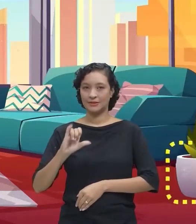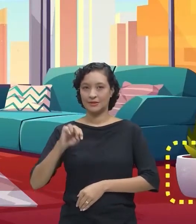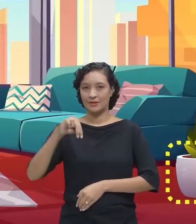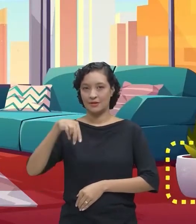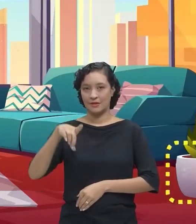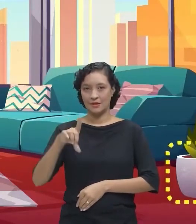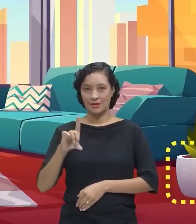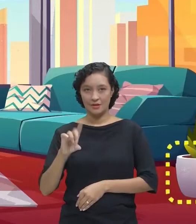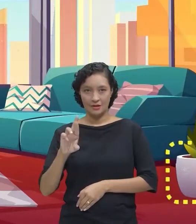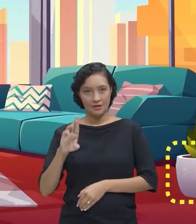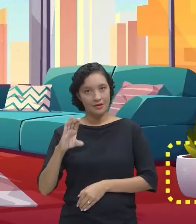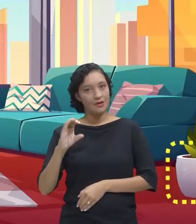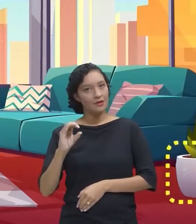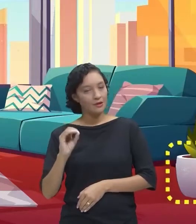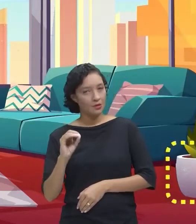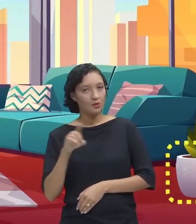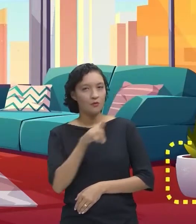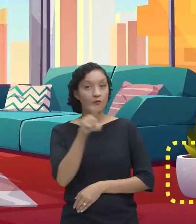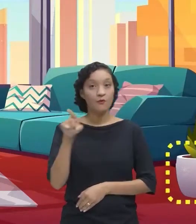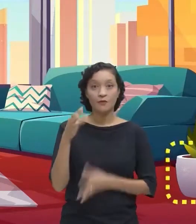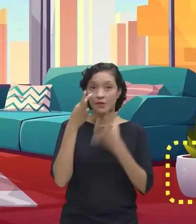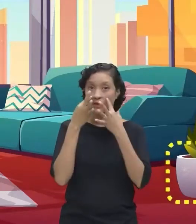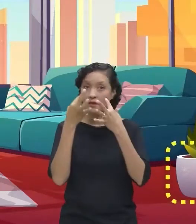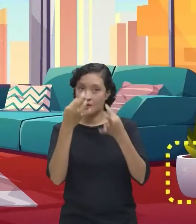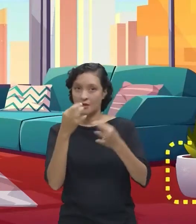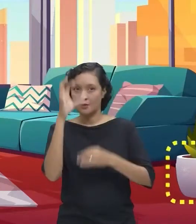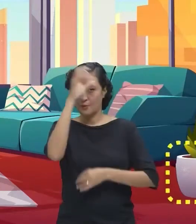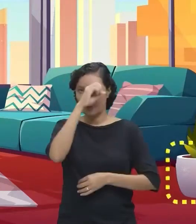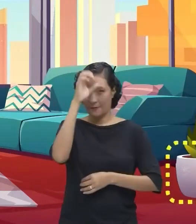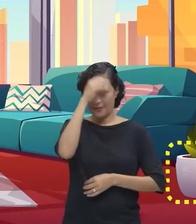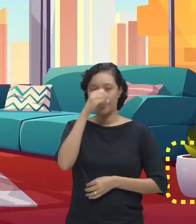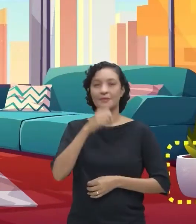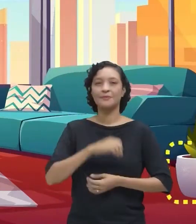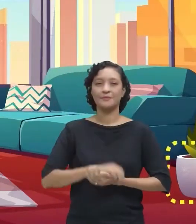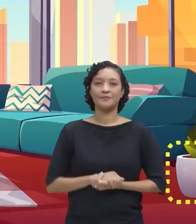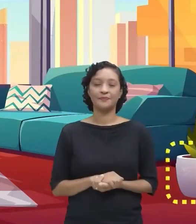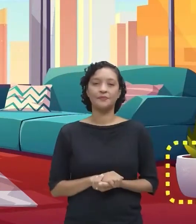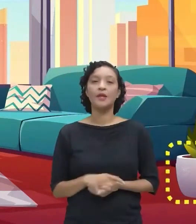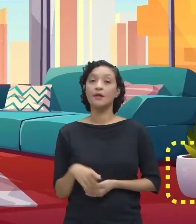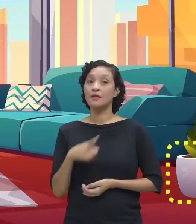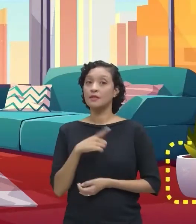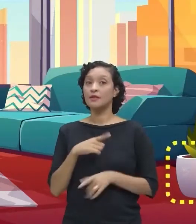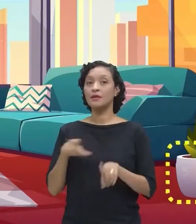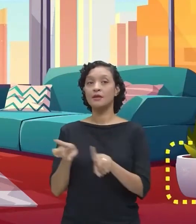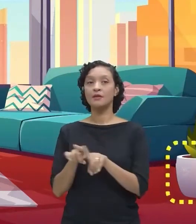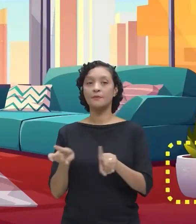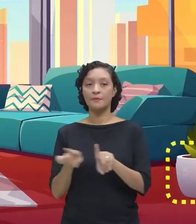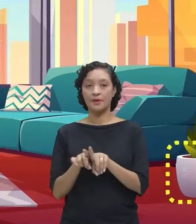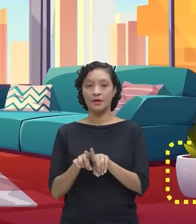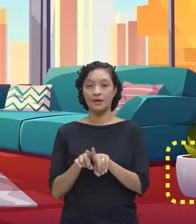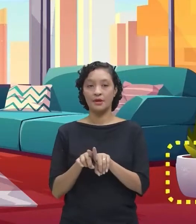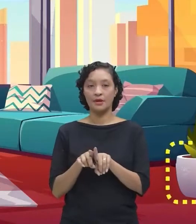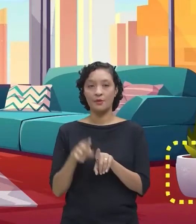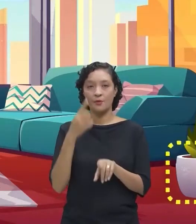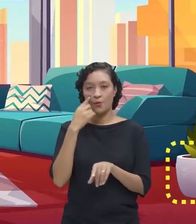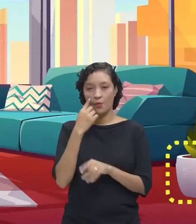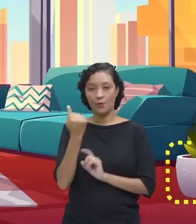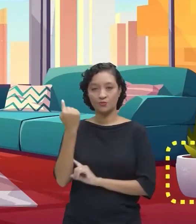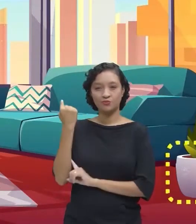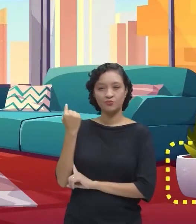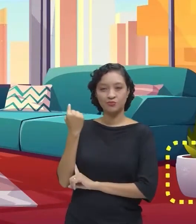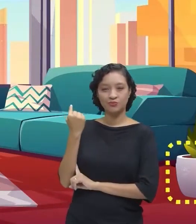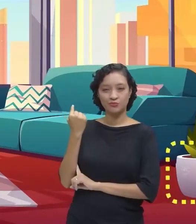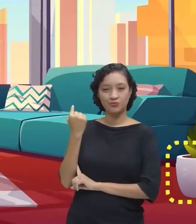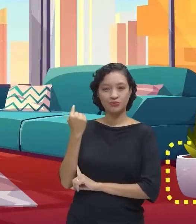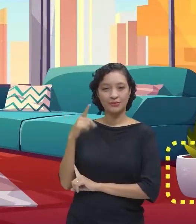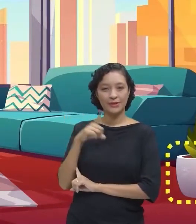lustre, cone. Os vasos, cilindro. Mas tem outra coisa ali também. Ali atrás de mim, ó, tem outro